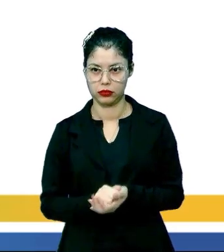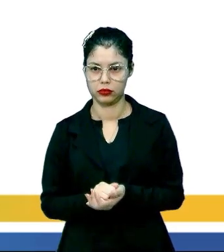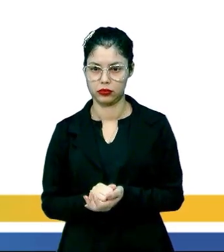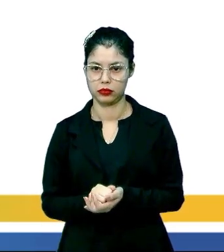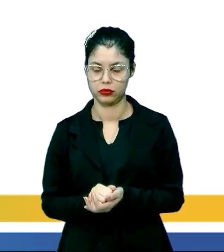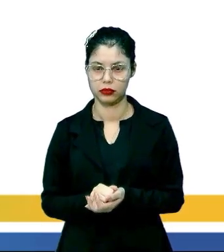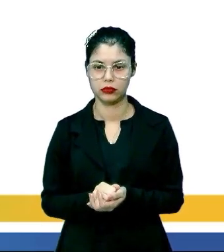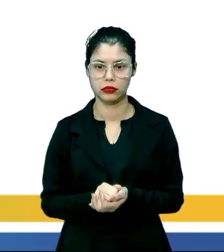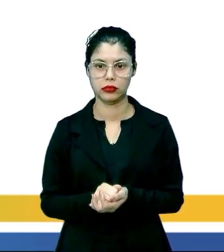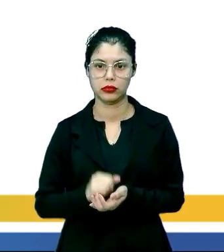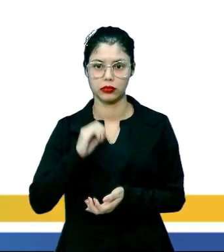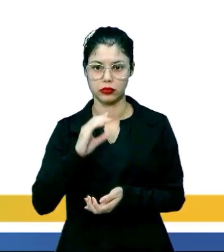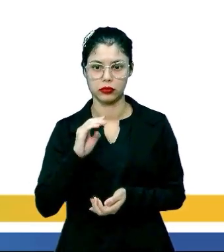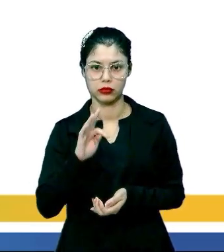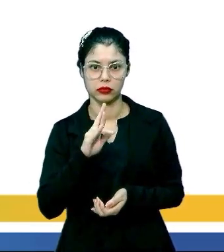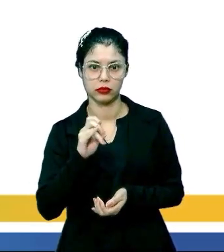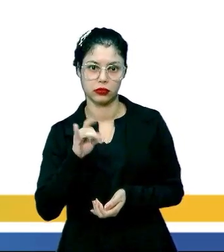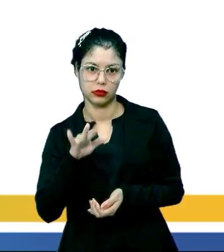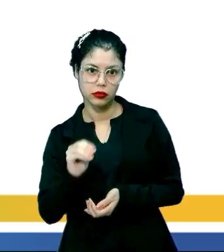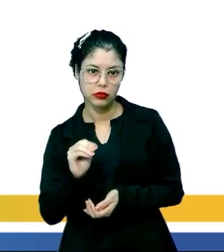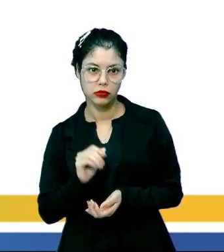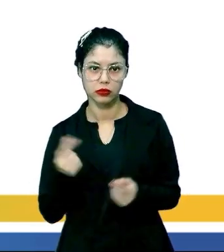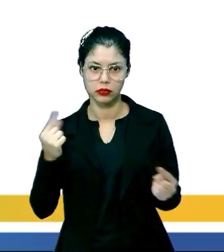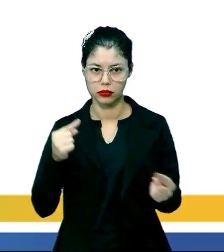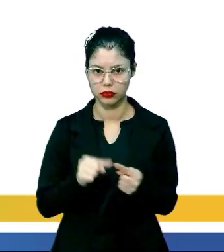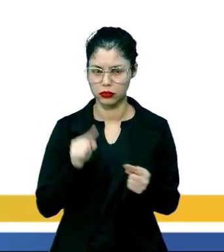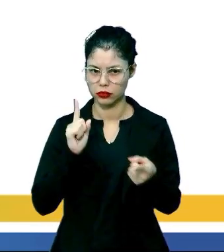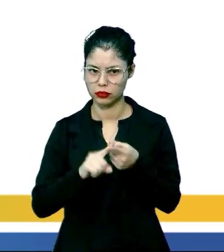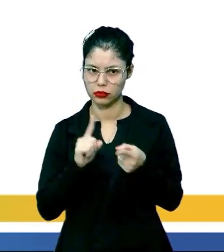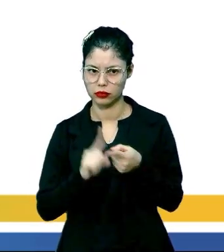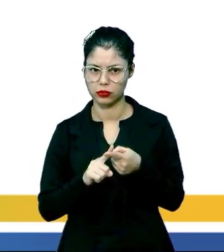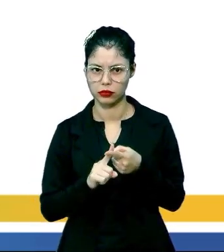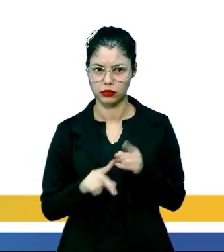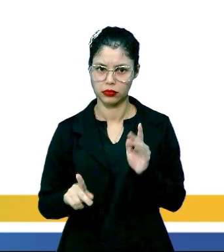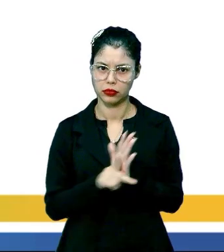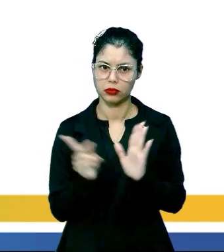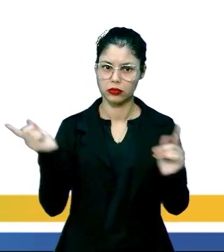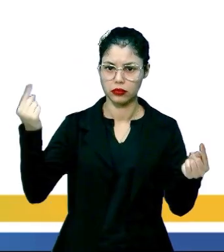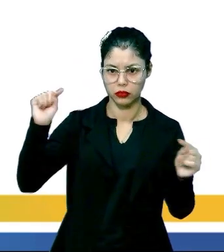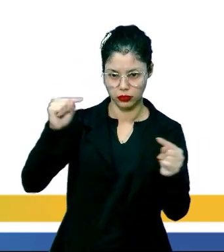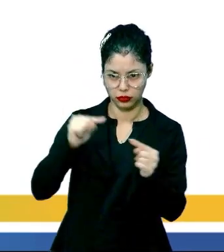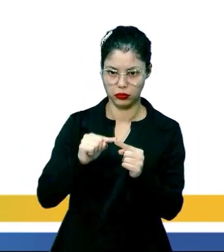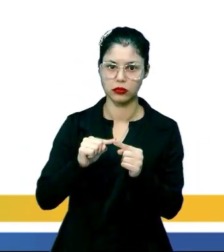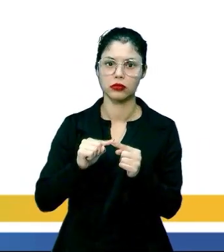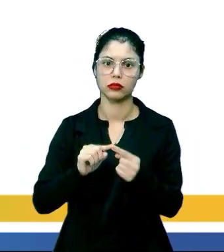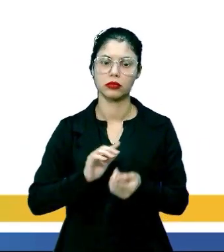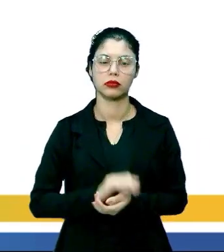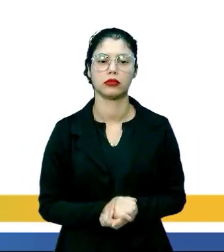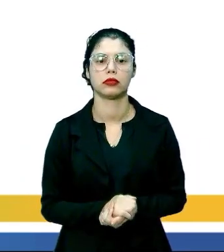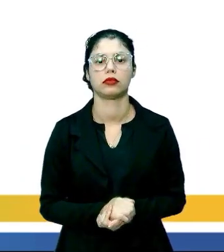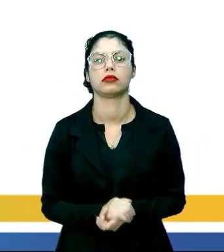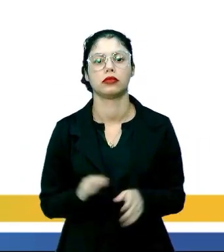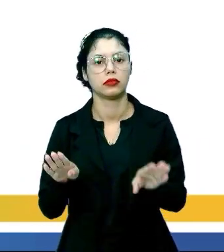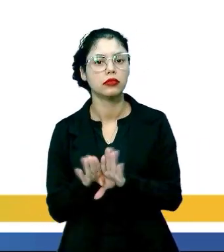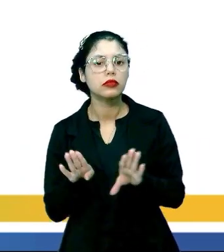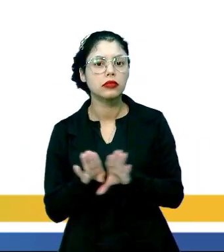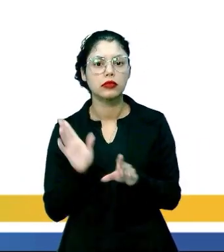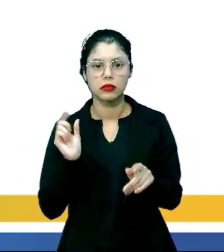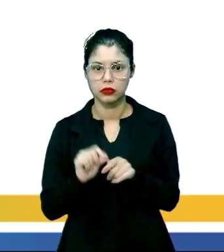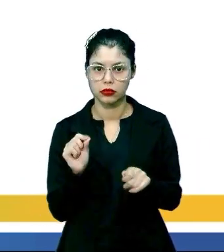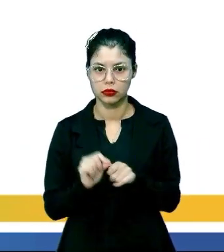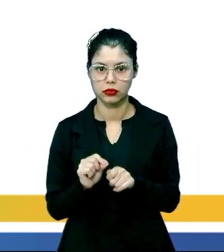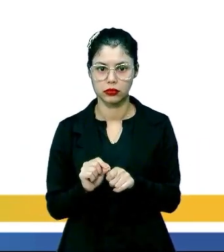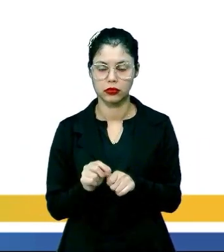tubo contorcido proximal. Por que proximal? Porque ele é próximo do glomérulo, tá? Ele também faz